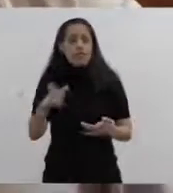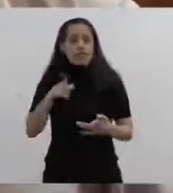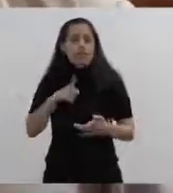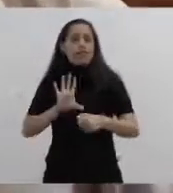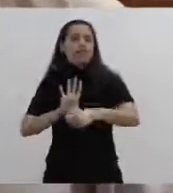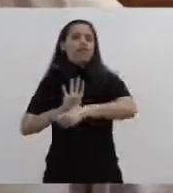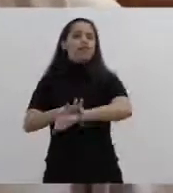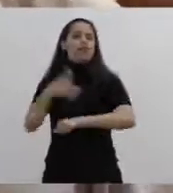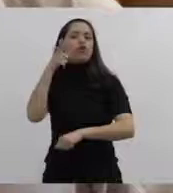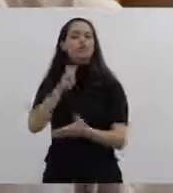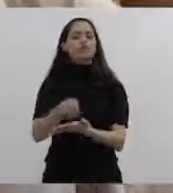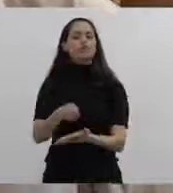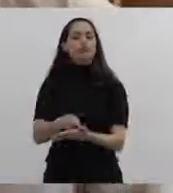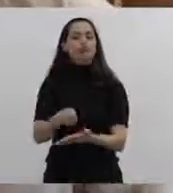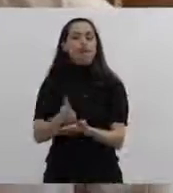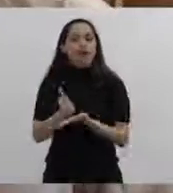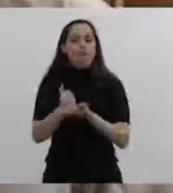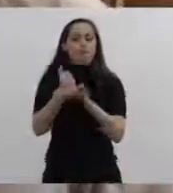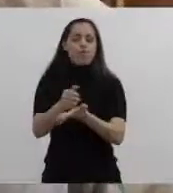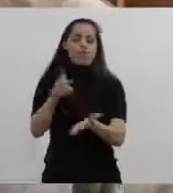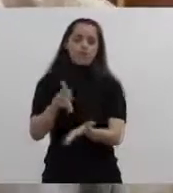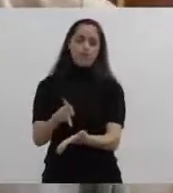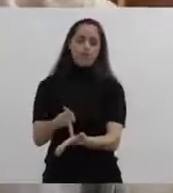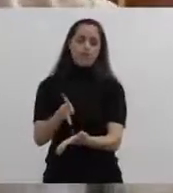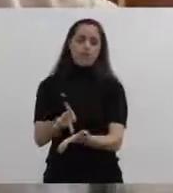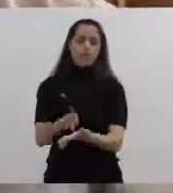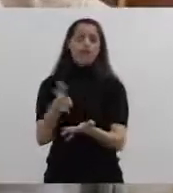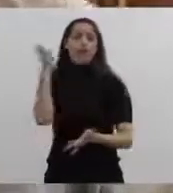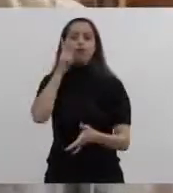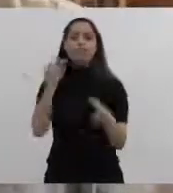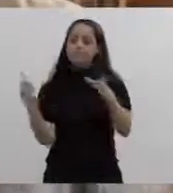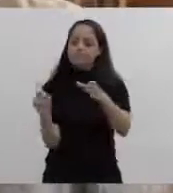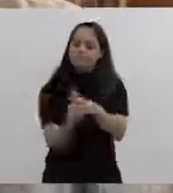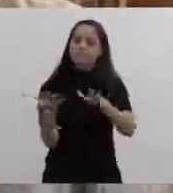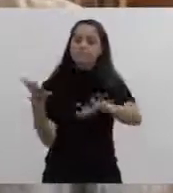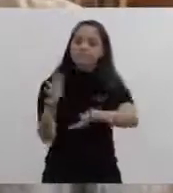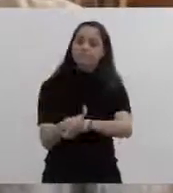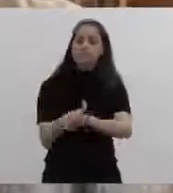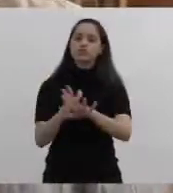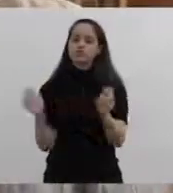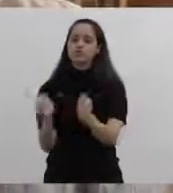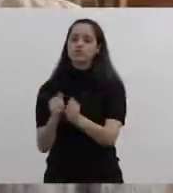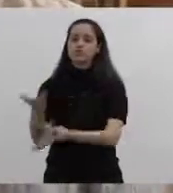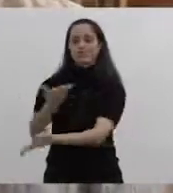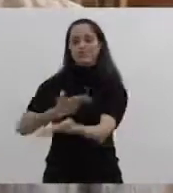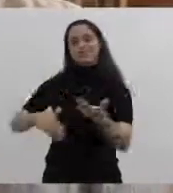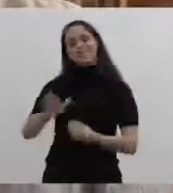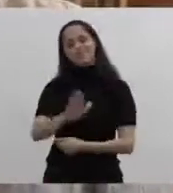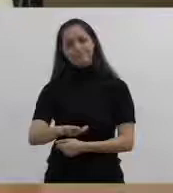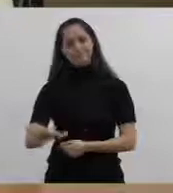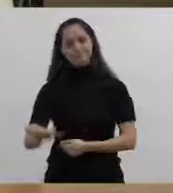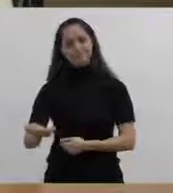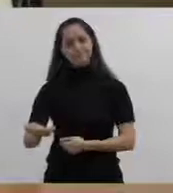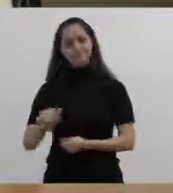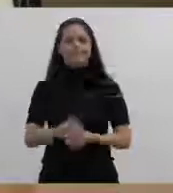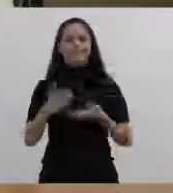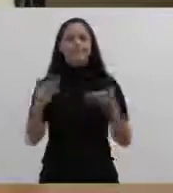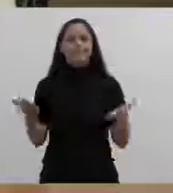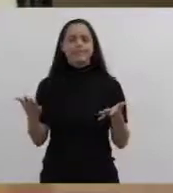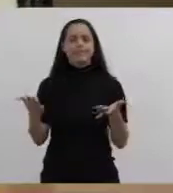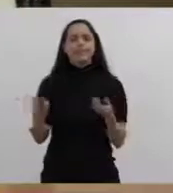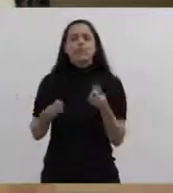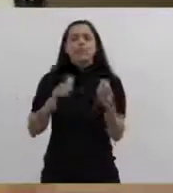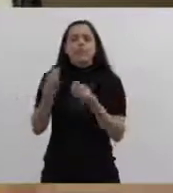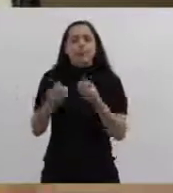O que fazemos é ver quais as possibilidades dessa criança, quais as necessidades dessa criança e garantir que,